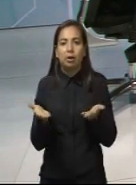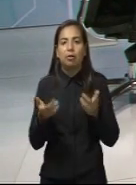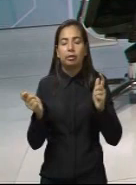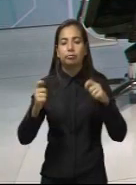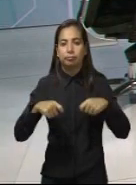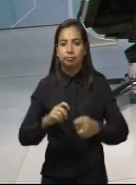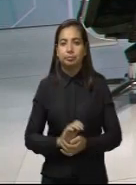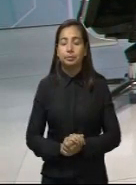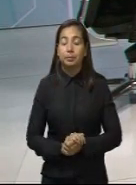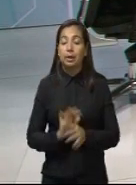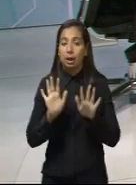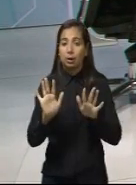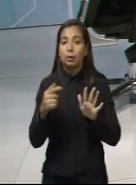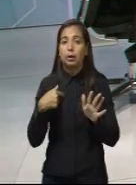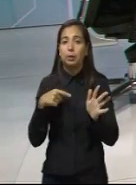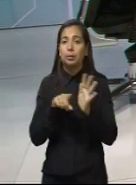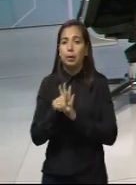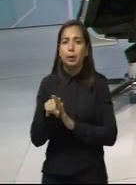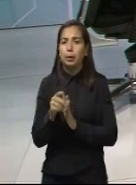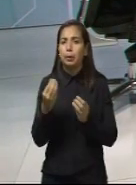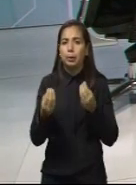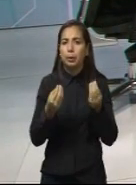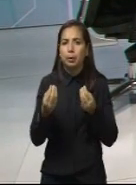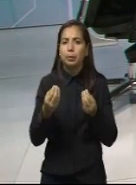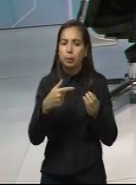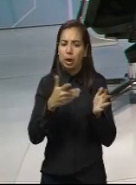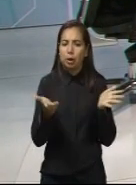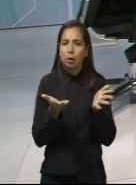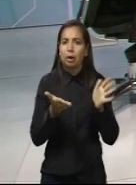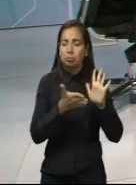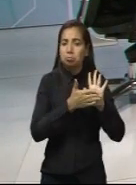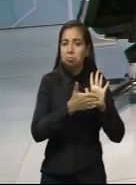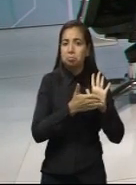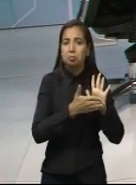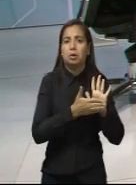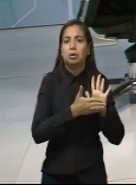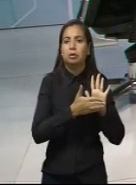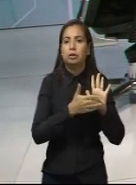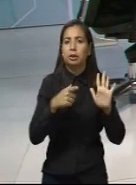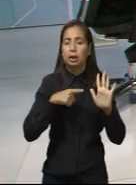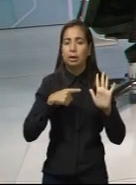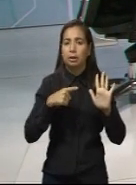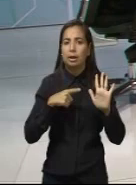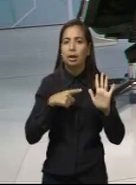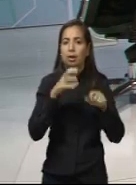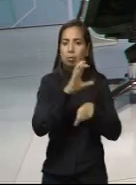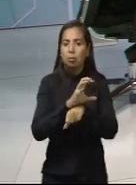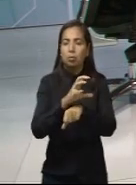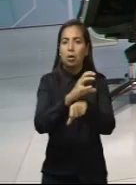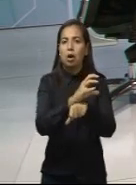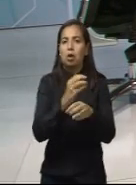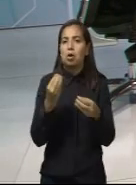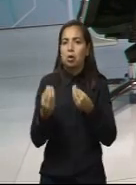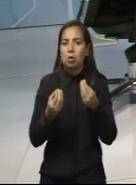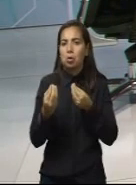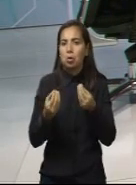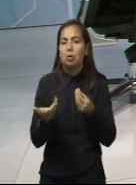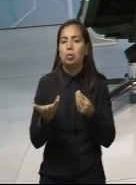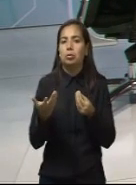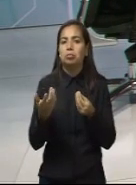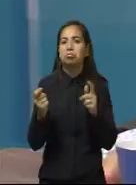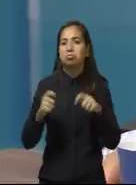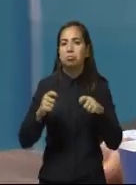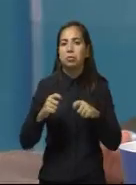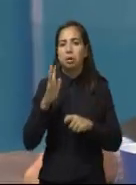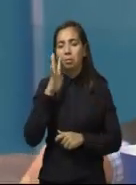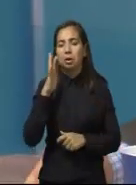você, Moreira. Qual é o impacto dessa medida na redução, digamos, dessa violência em escalada crescente